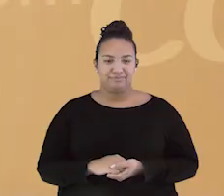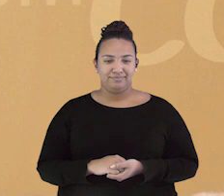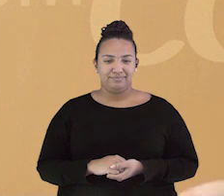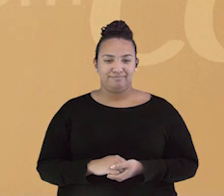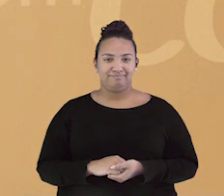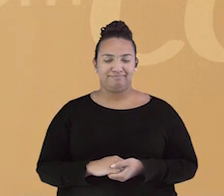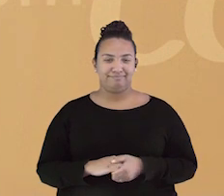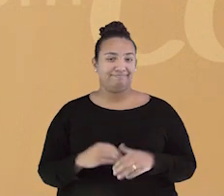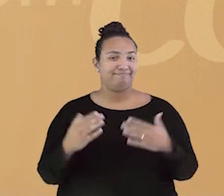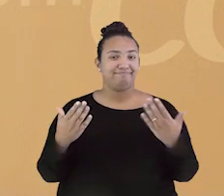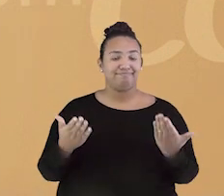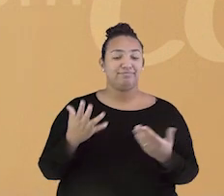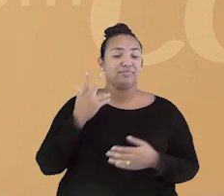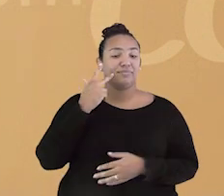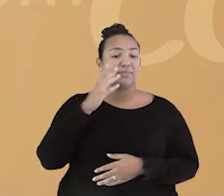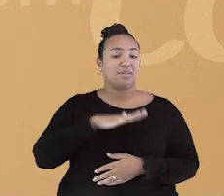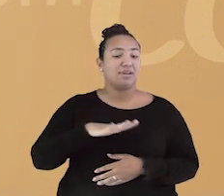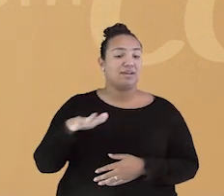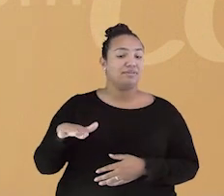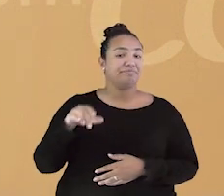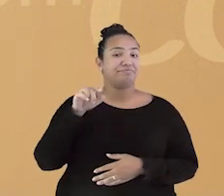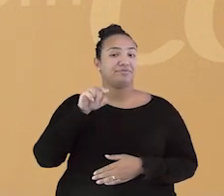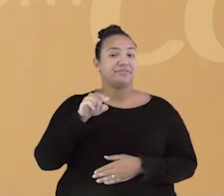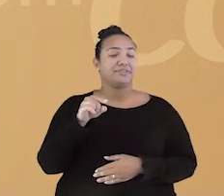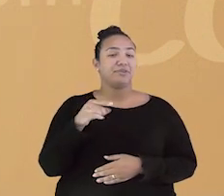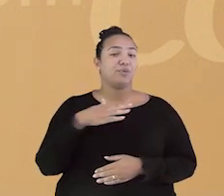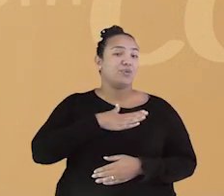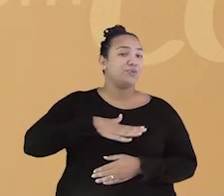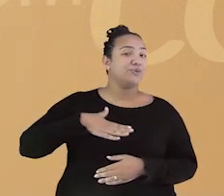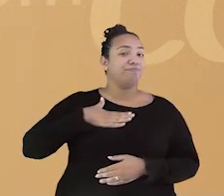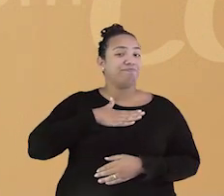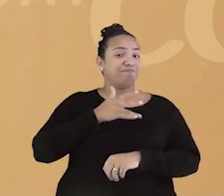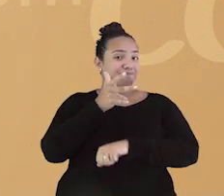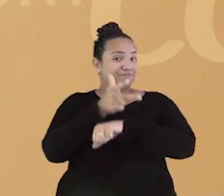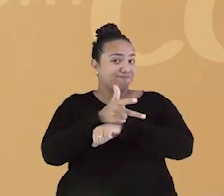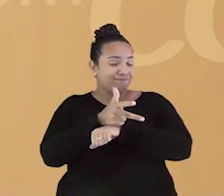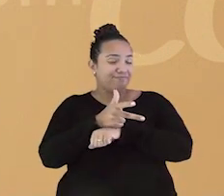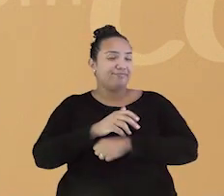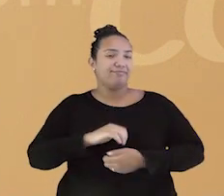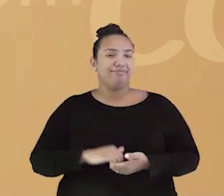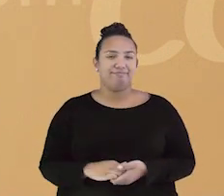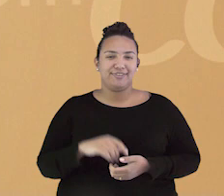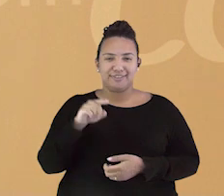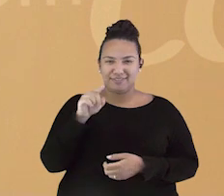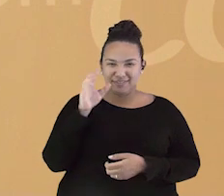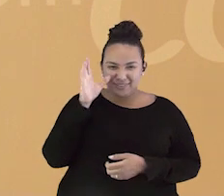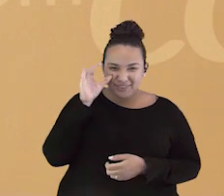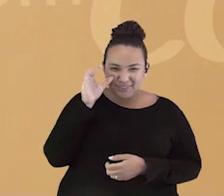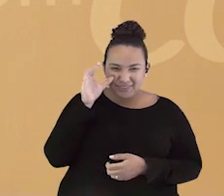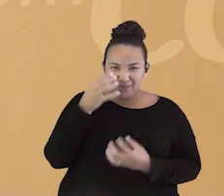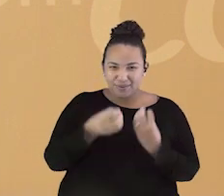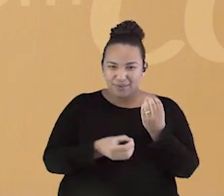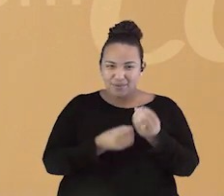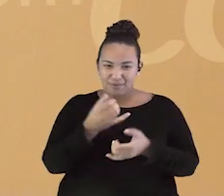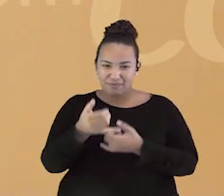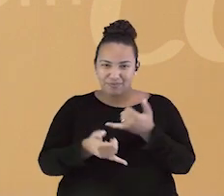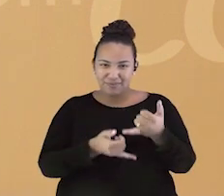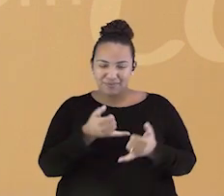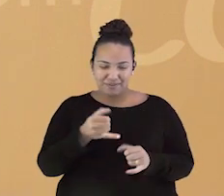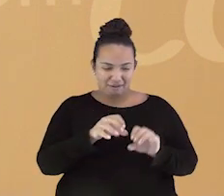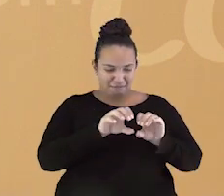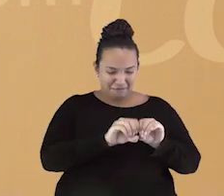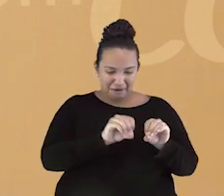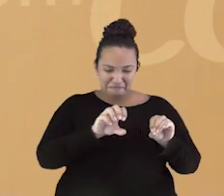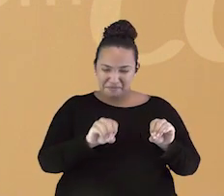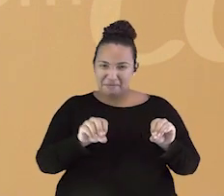E aí, crianças? O que vocês acharam do vídeo? Ficaram curiosos sobre como é brincar de fazer linguiça também?